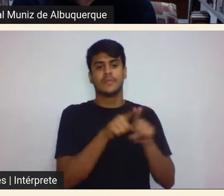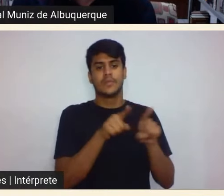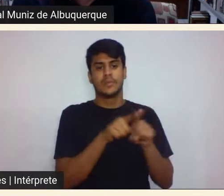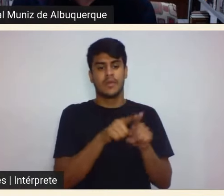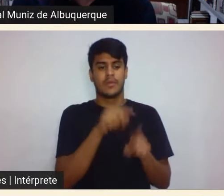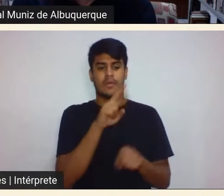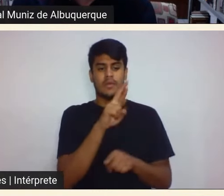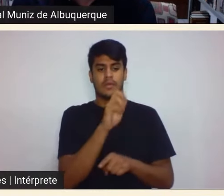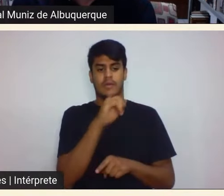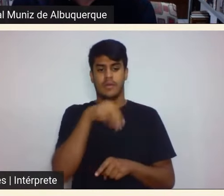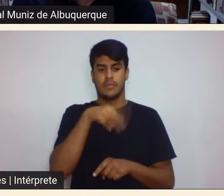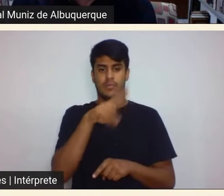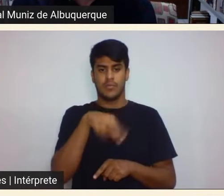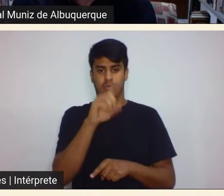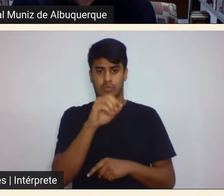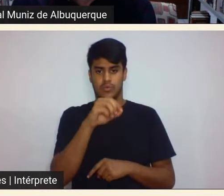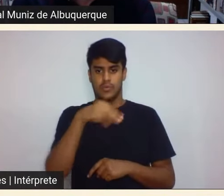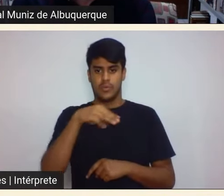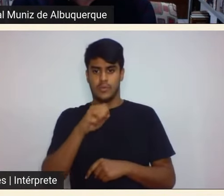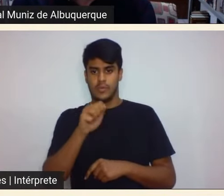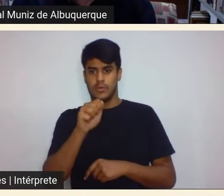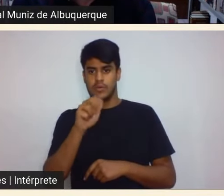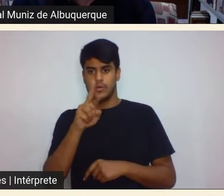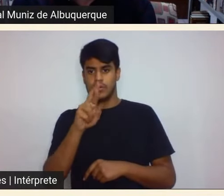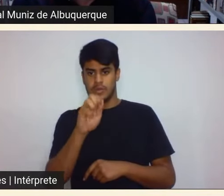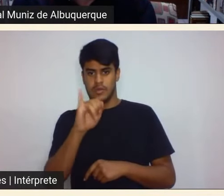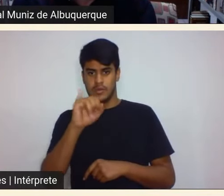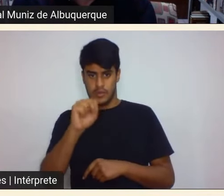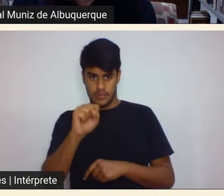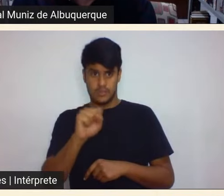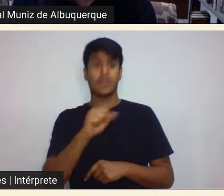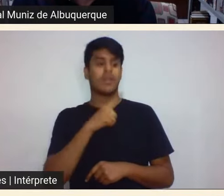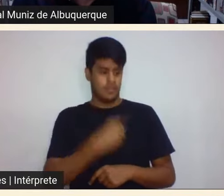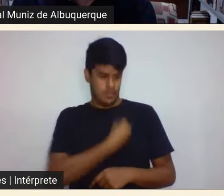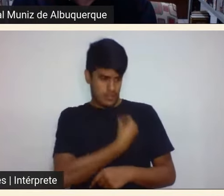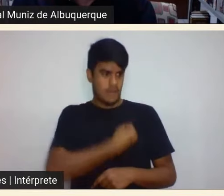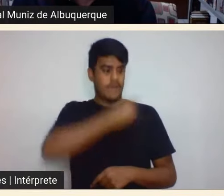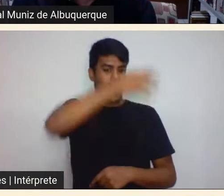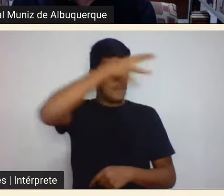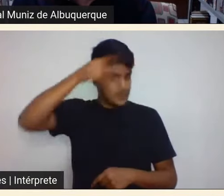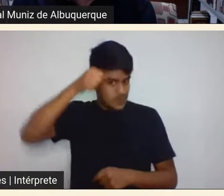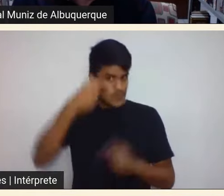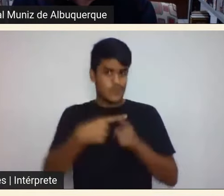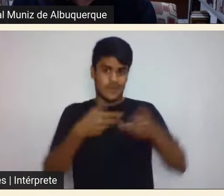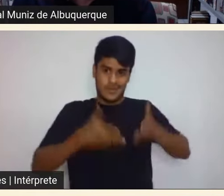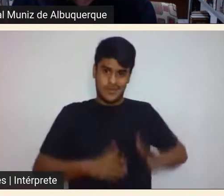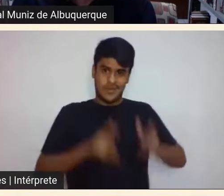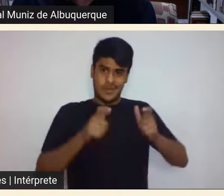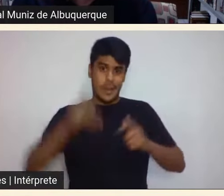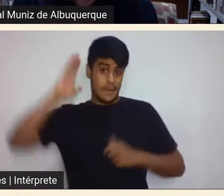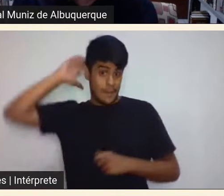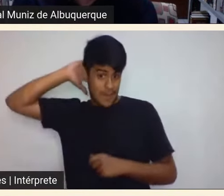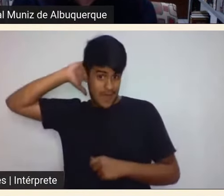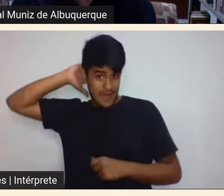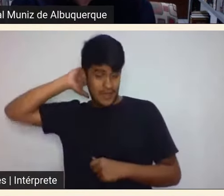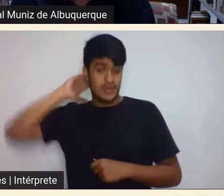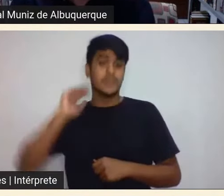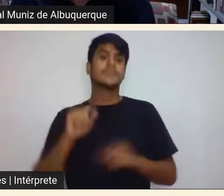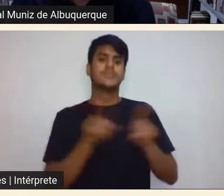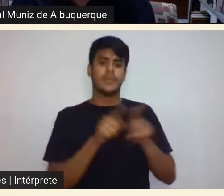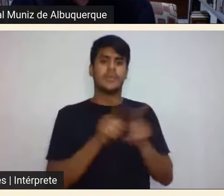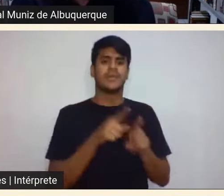Raimundo Moraes, que era um intelectual que nessa época estava no Amazonas, era paraense, e a coleção dele, inclusive, no IEB,